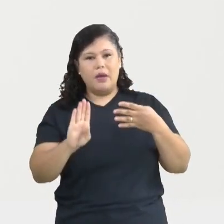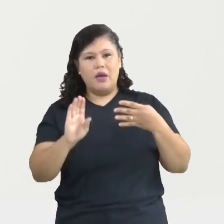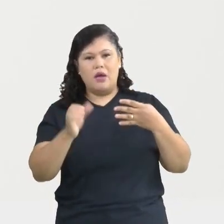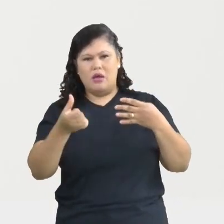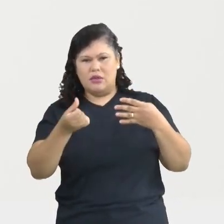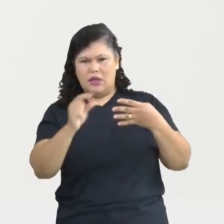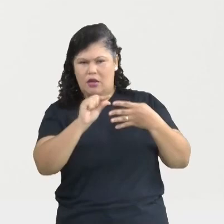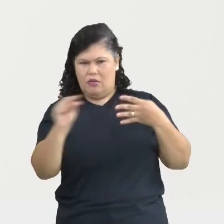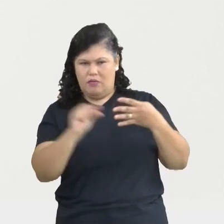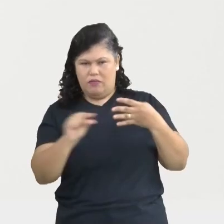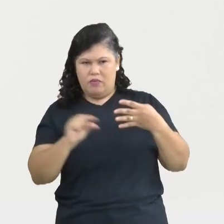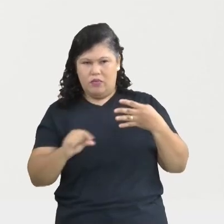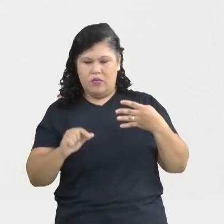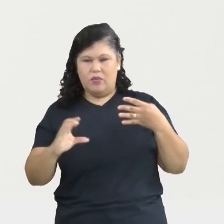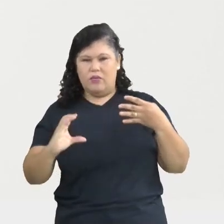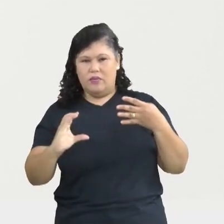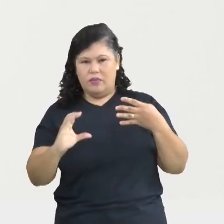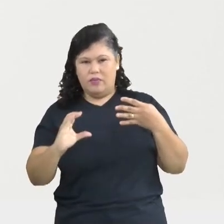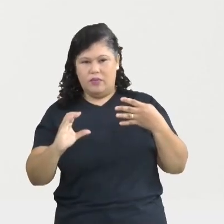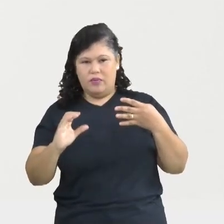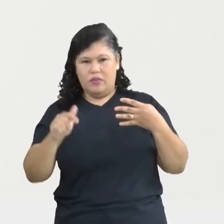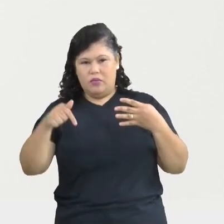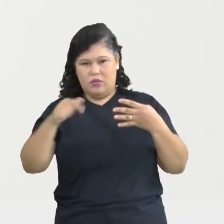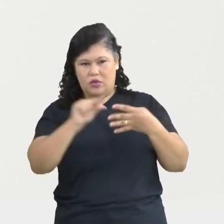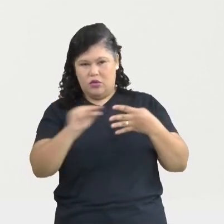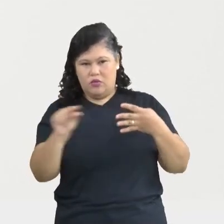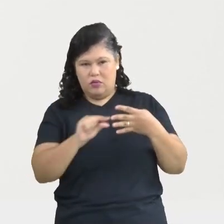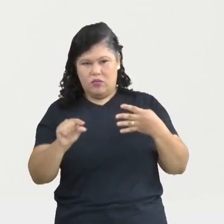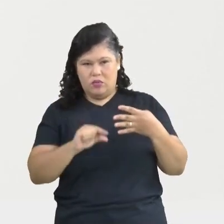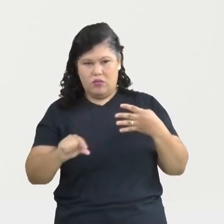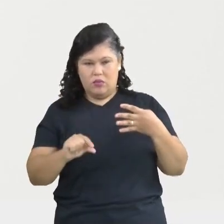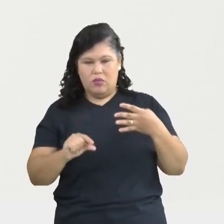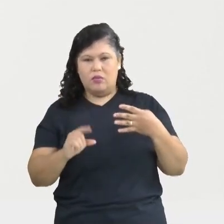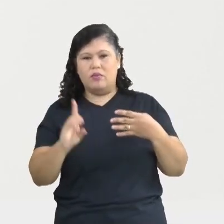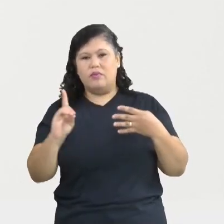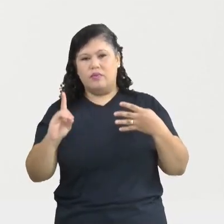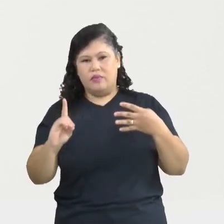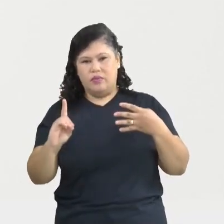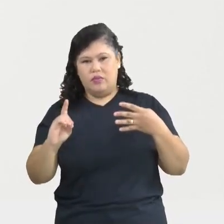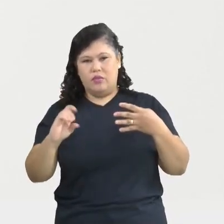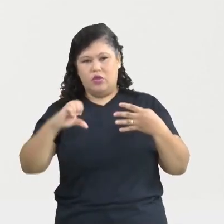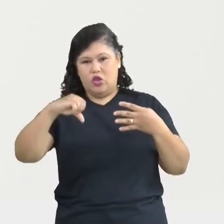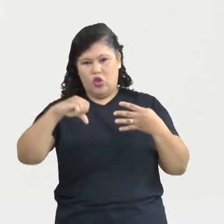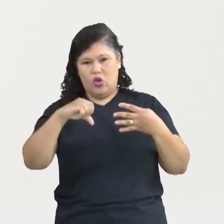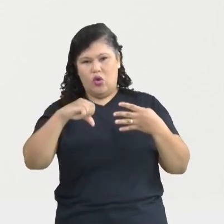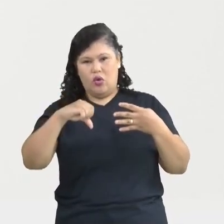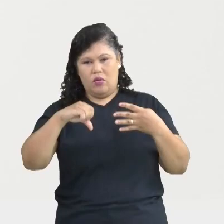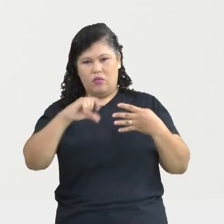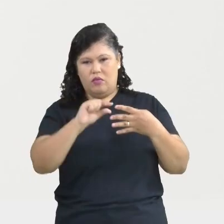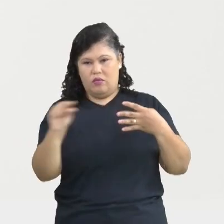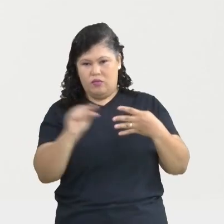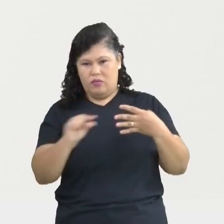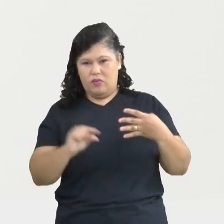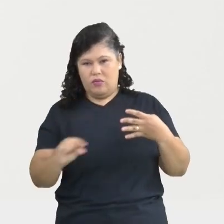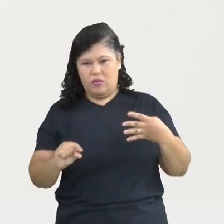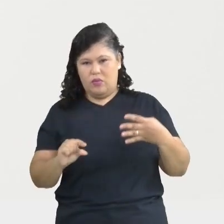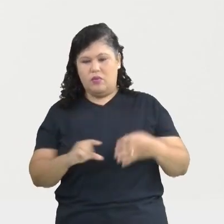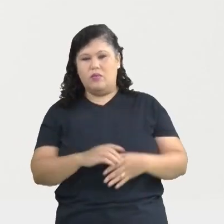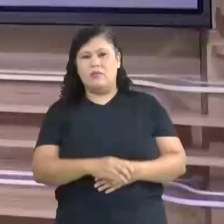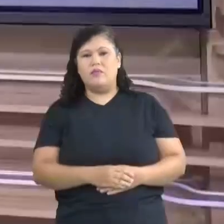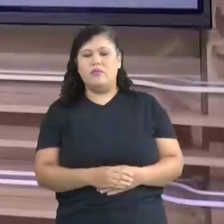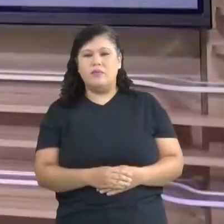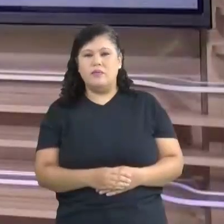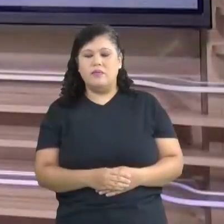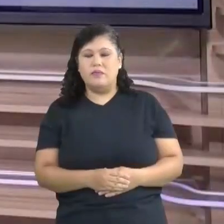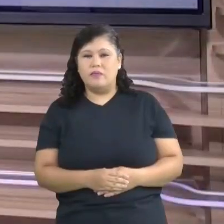6 versos. Letra C, tem 7 versos. Letra D, tem 9 versos.